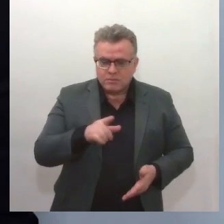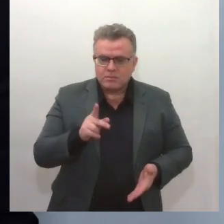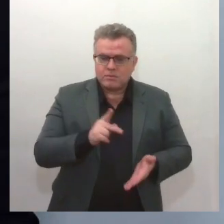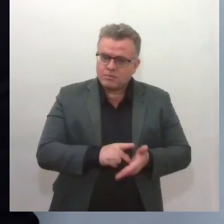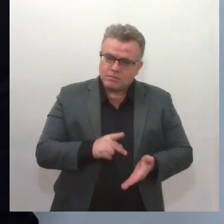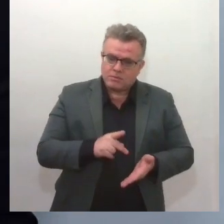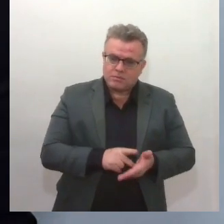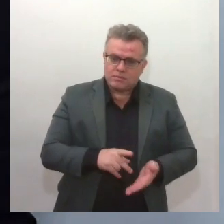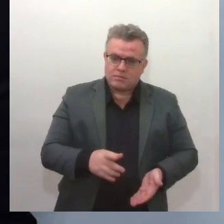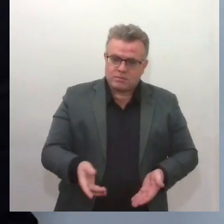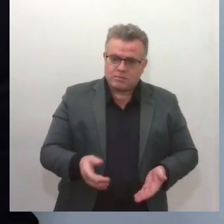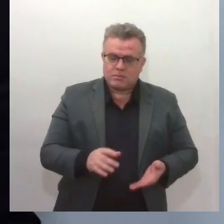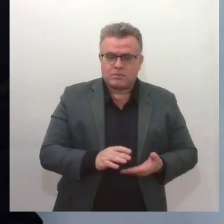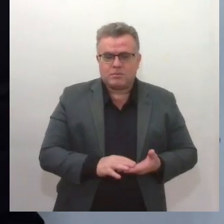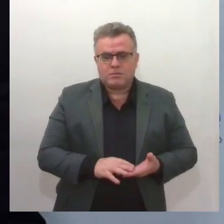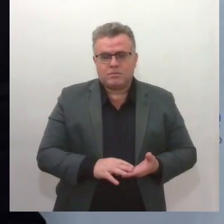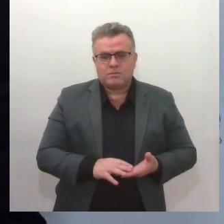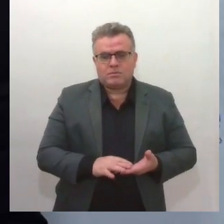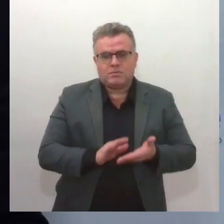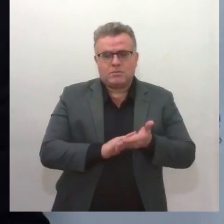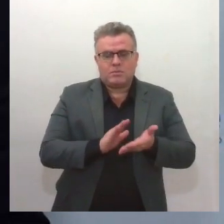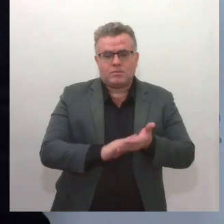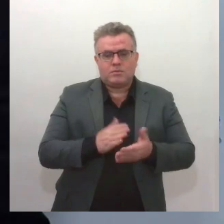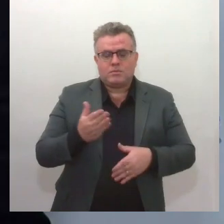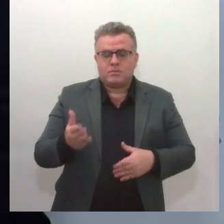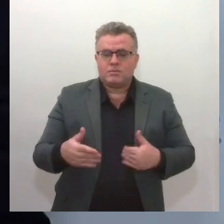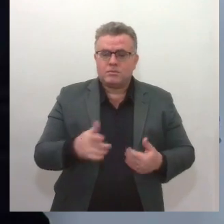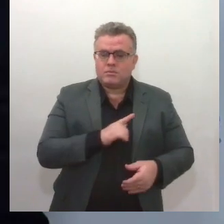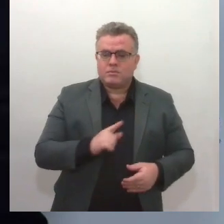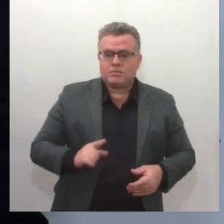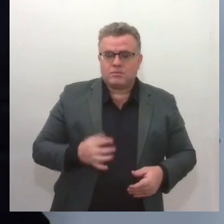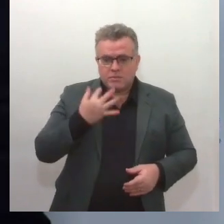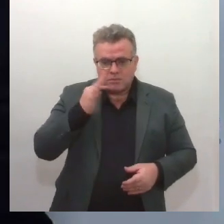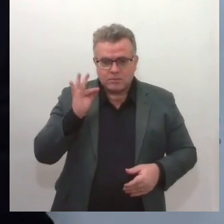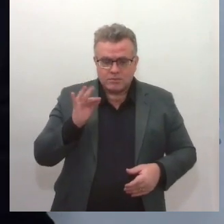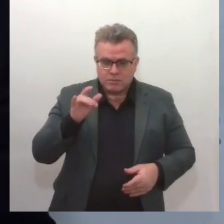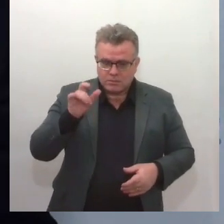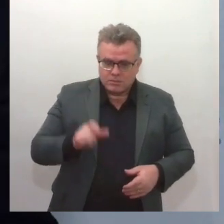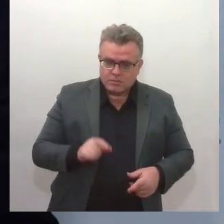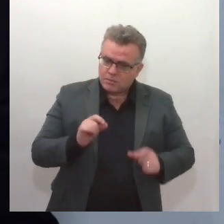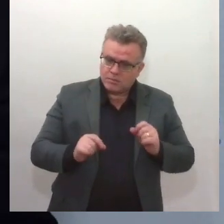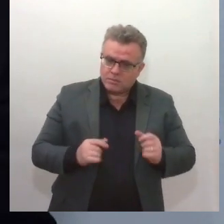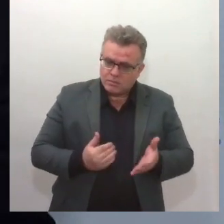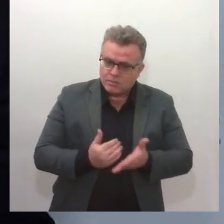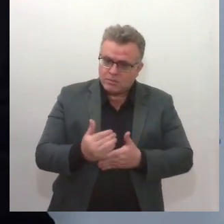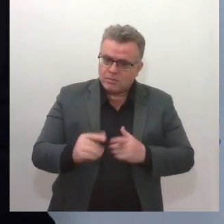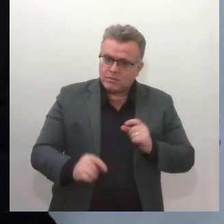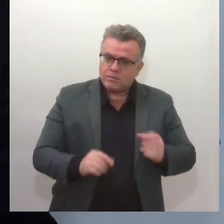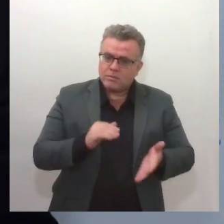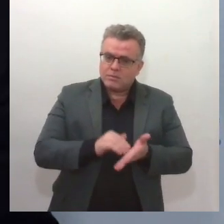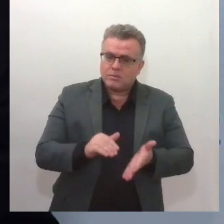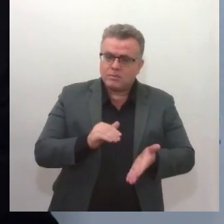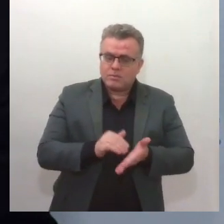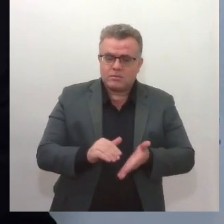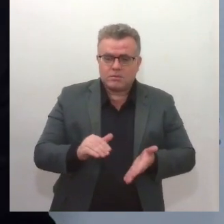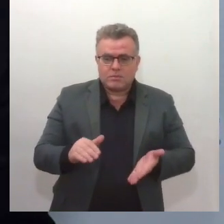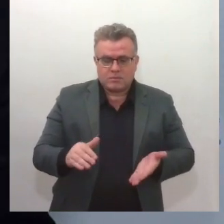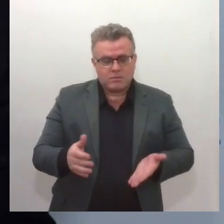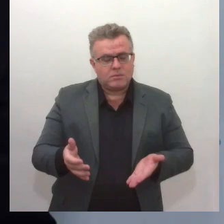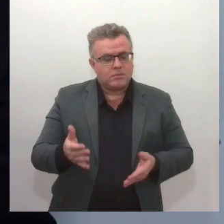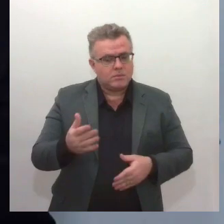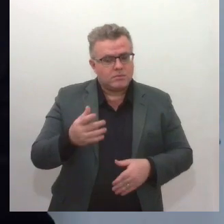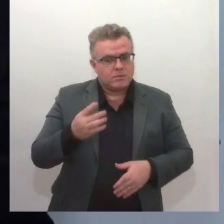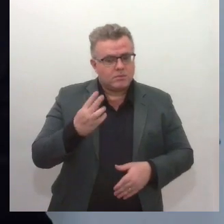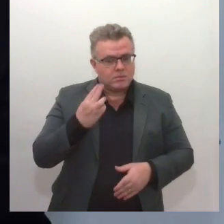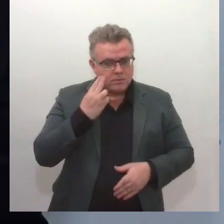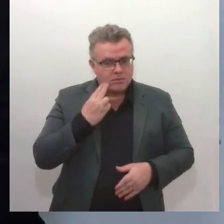que parabenizar o governo Fábio Mitidieri por essa iniciativa e também o secretário Zezinho Sobral, que vem fazendo um belíssimo trabalho à frente